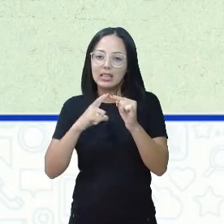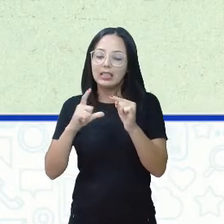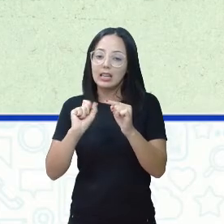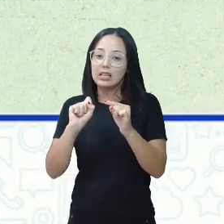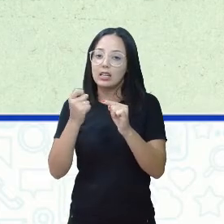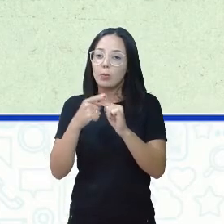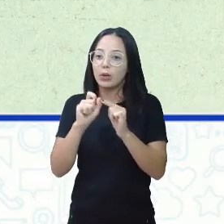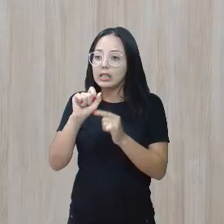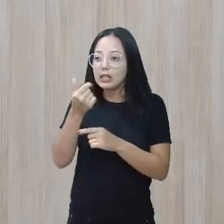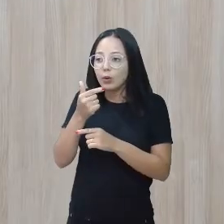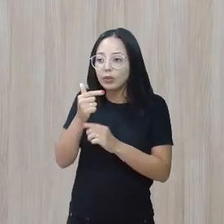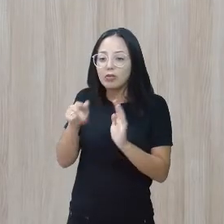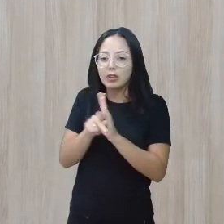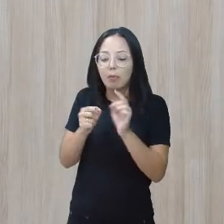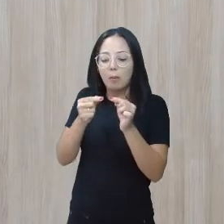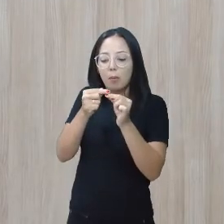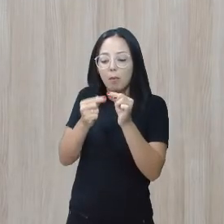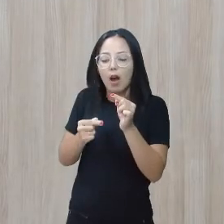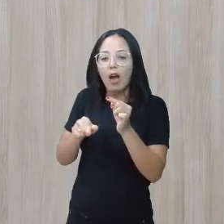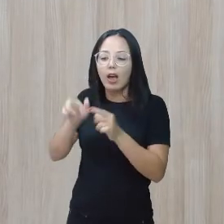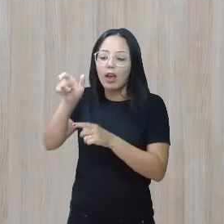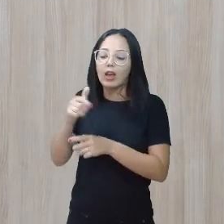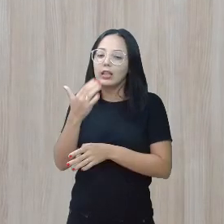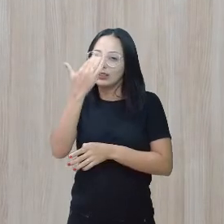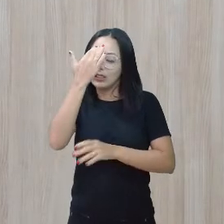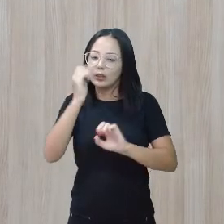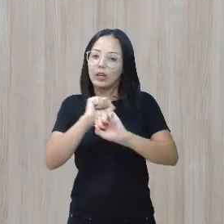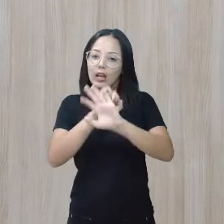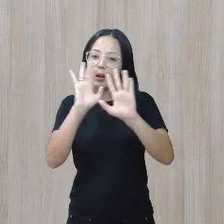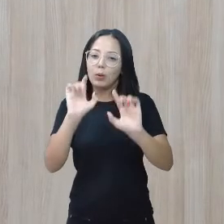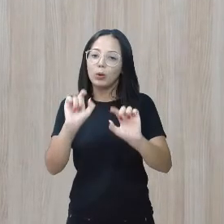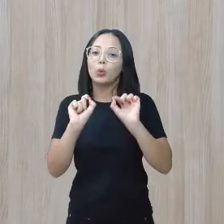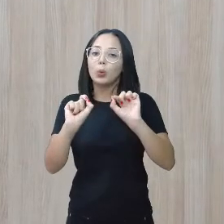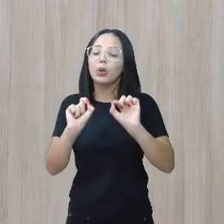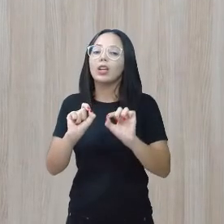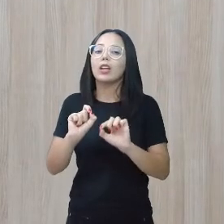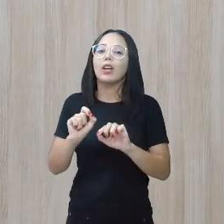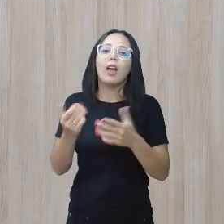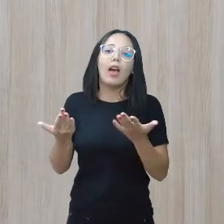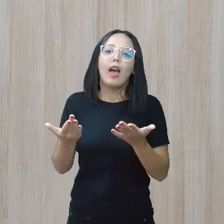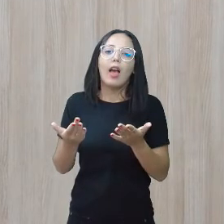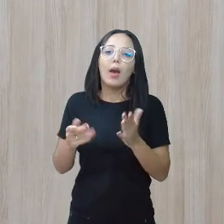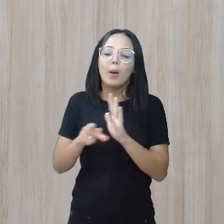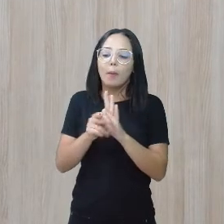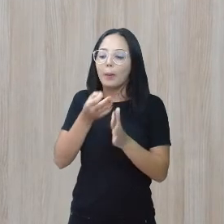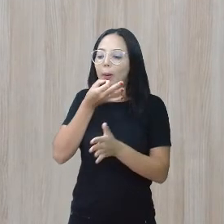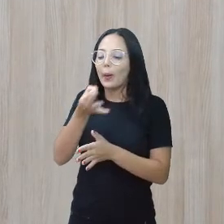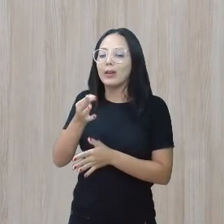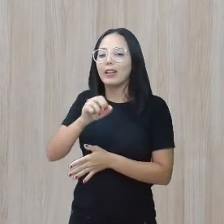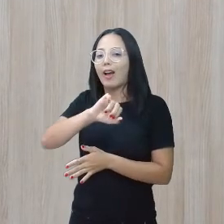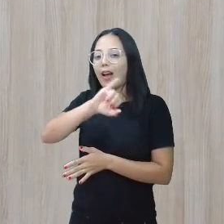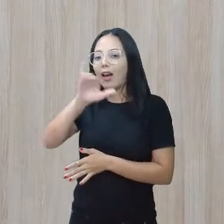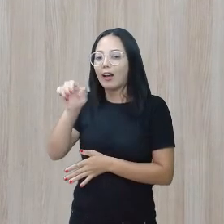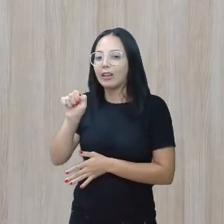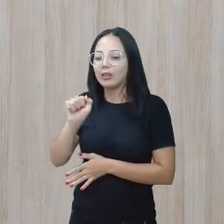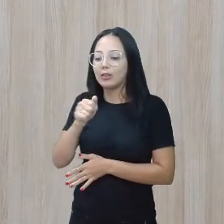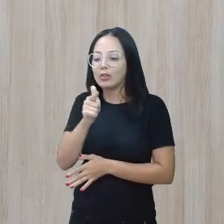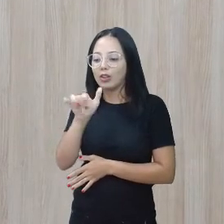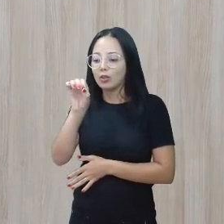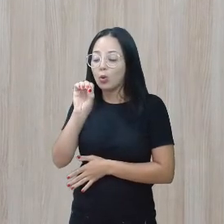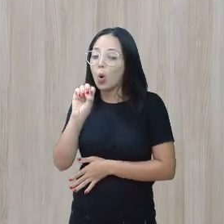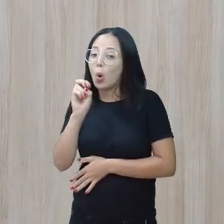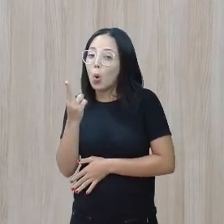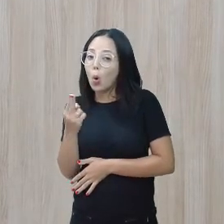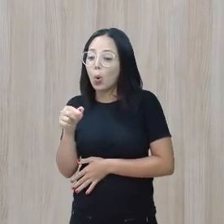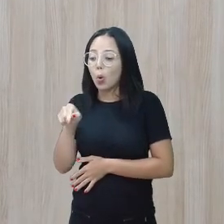não houvesse um mal-entendido, o Antônio teria compreendido exatamente o comentário de João. Ou será que o